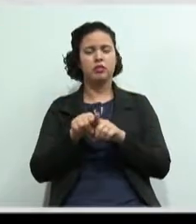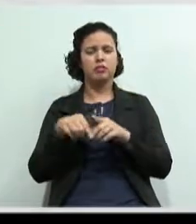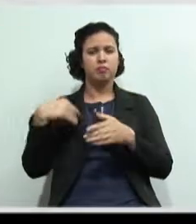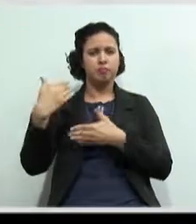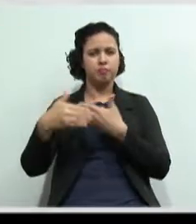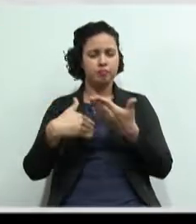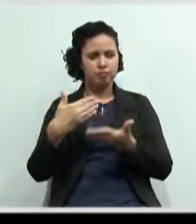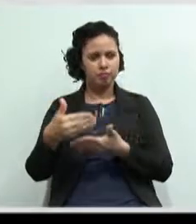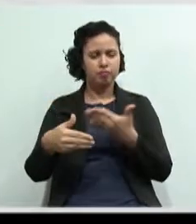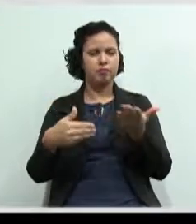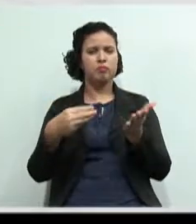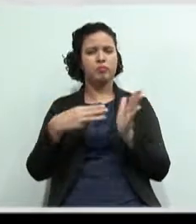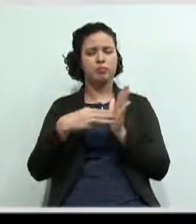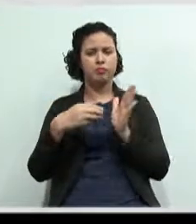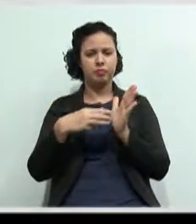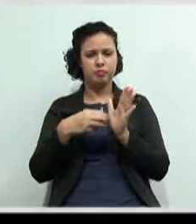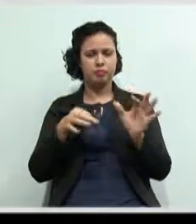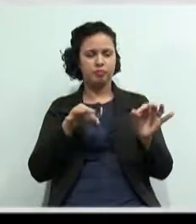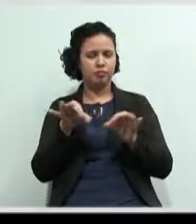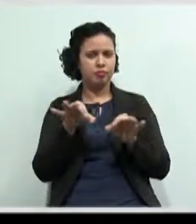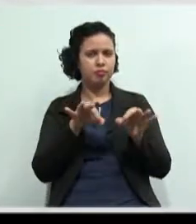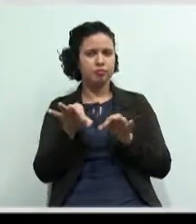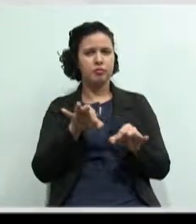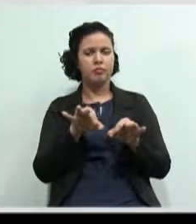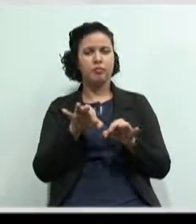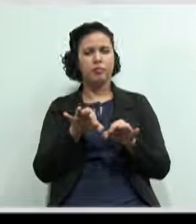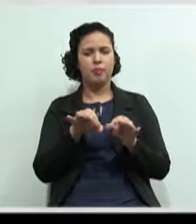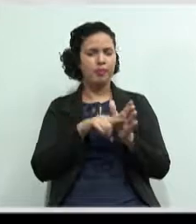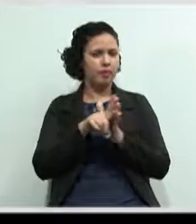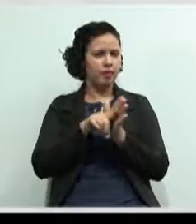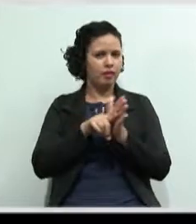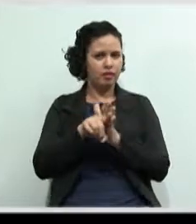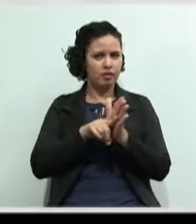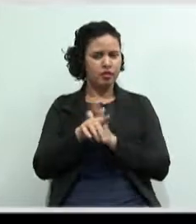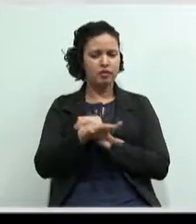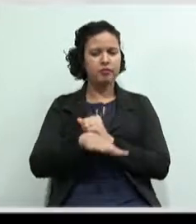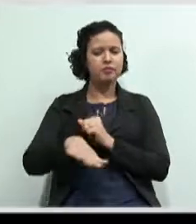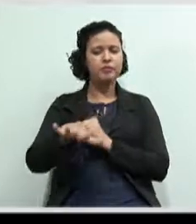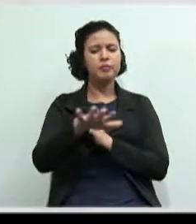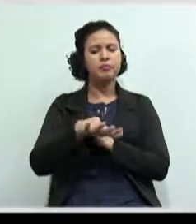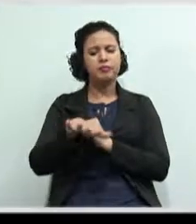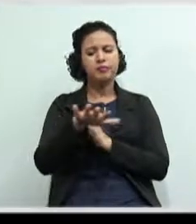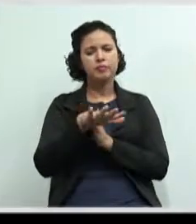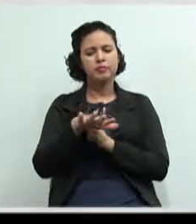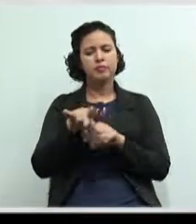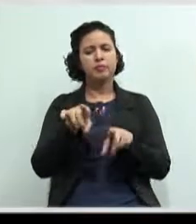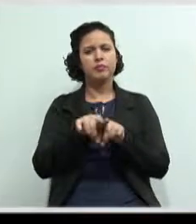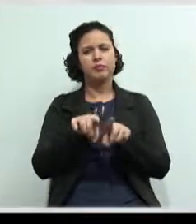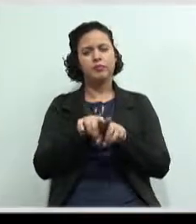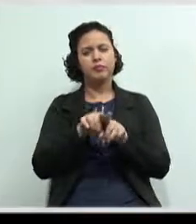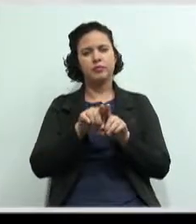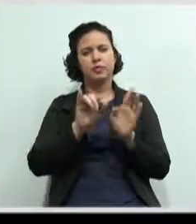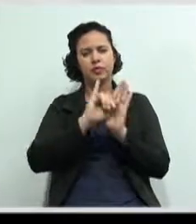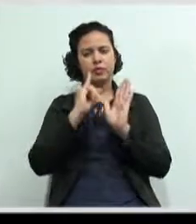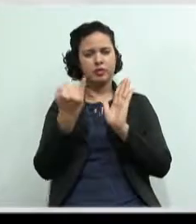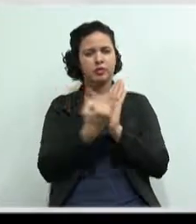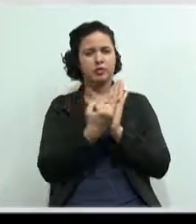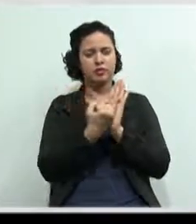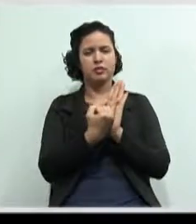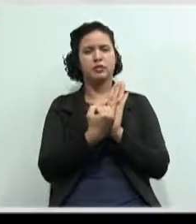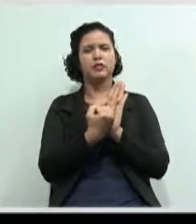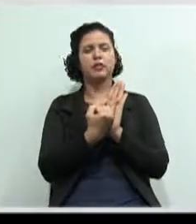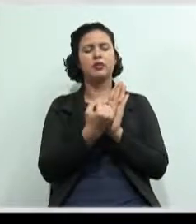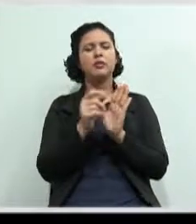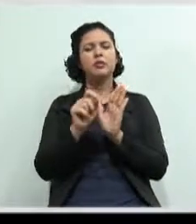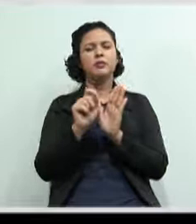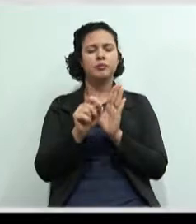metodologia de elaboração de planejamento. Vamos falar também da análise ambiental, tá bom? Vamos falar da identidade organizacional das